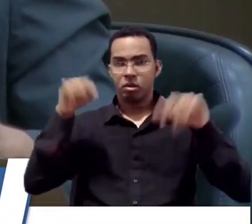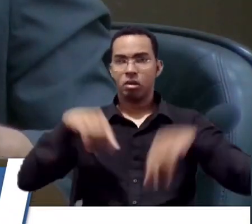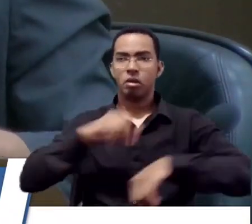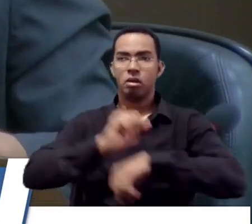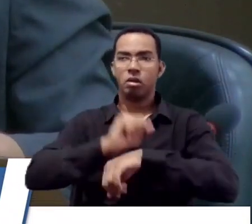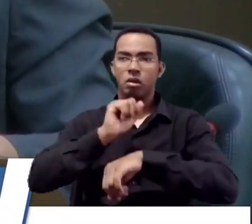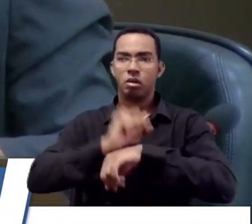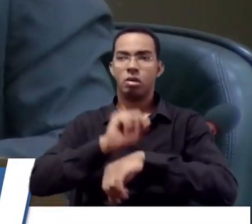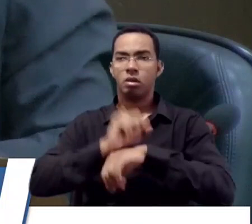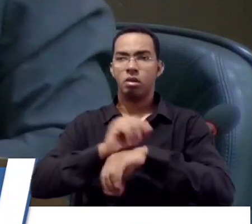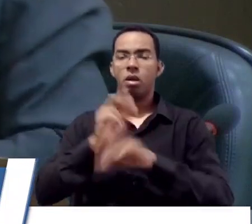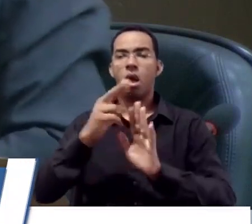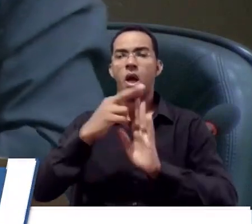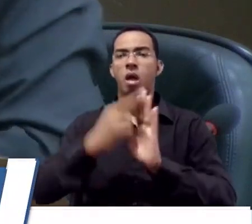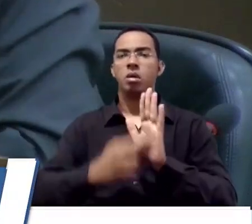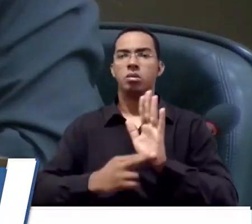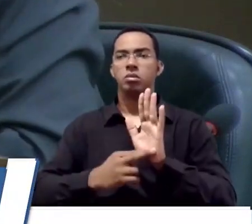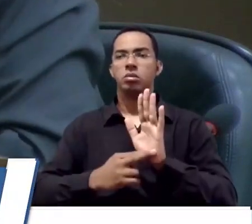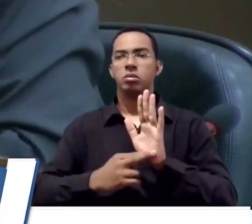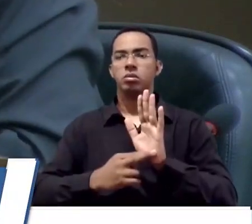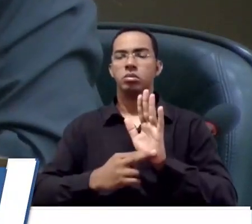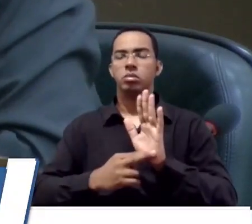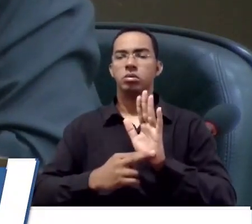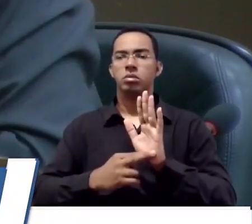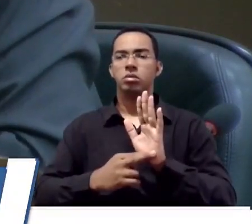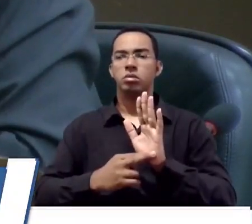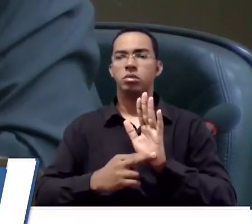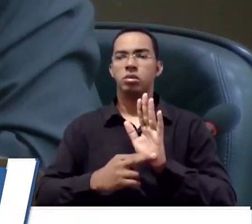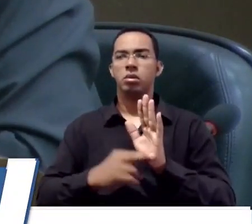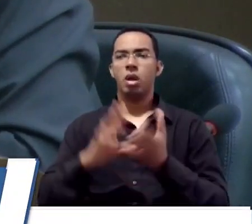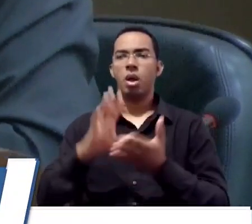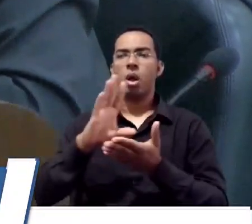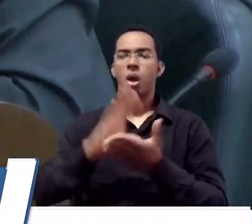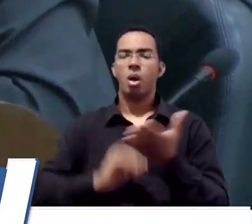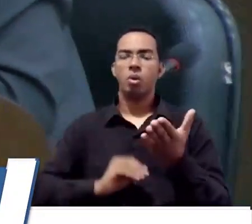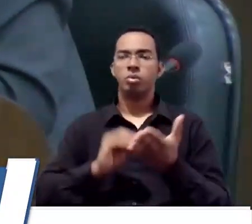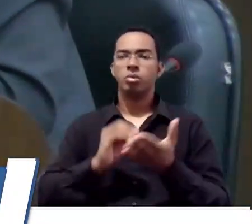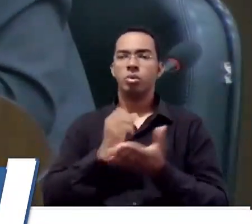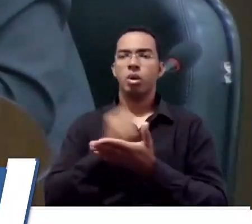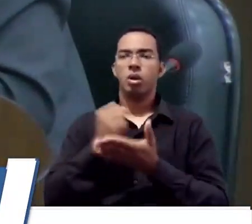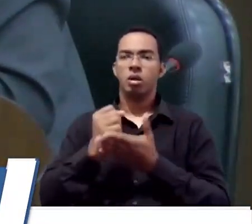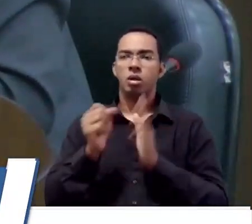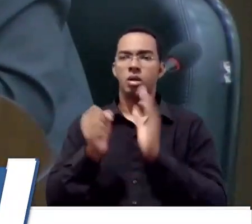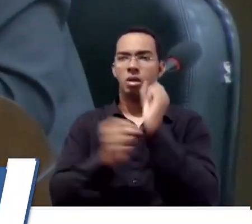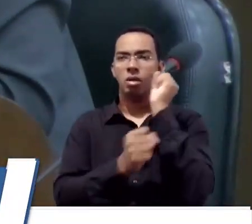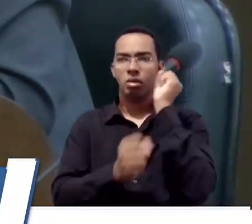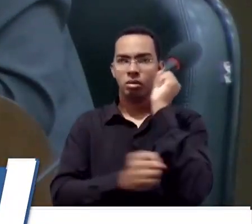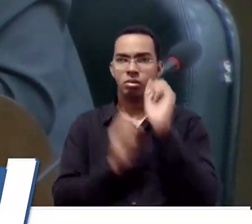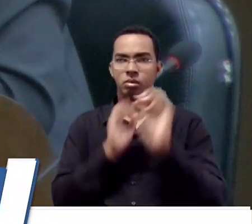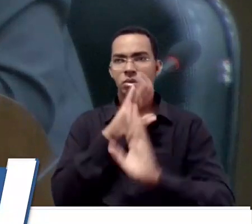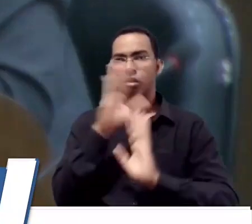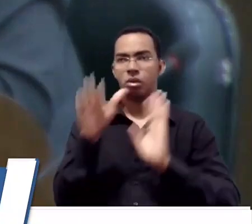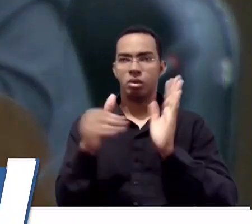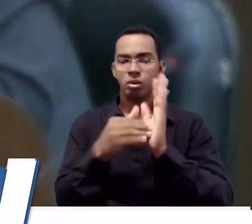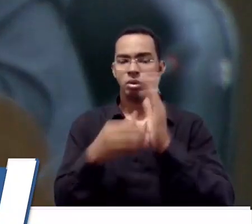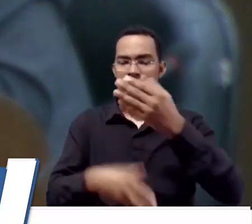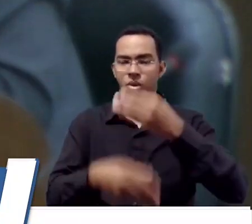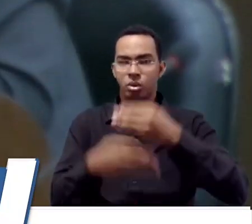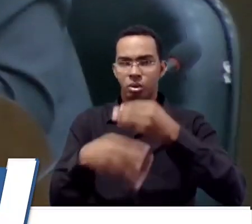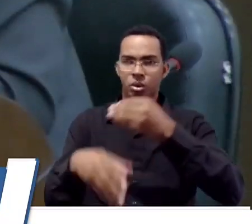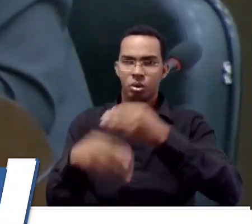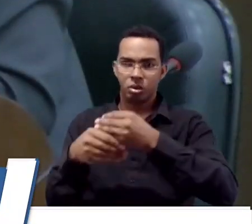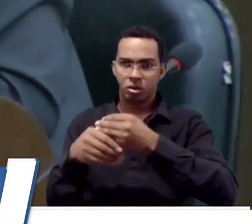de um requerimento da cópia do contrato da Sabesp e todos os aditivos.